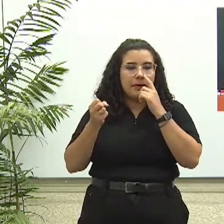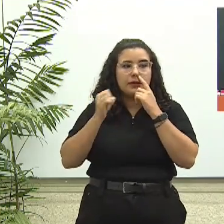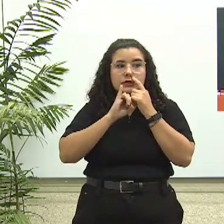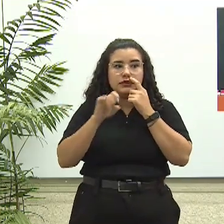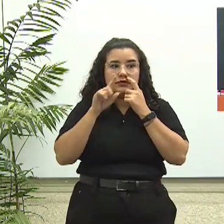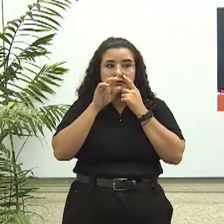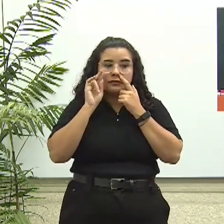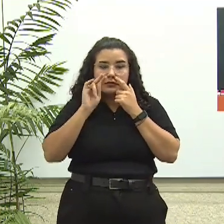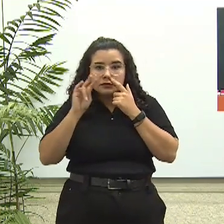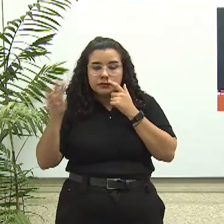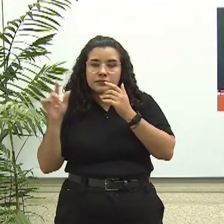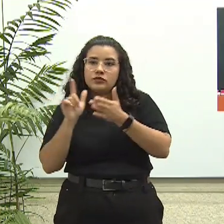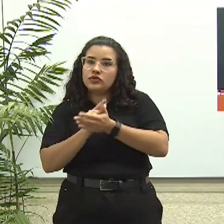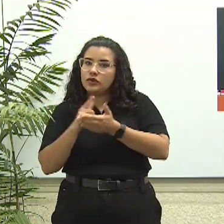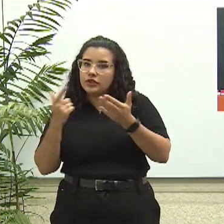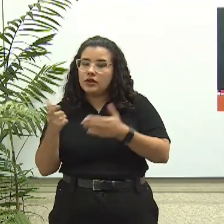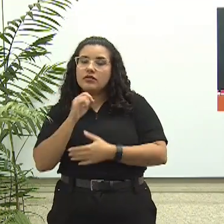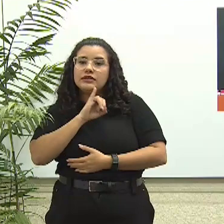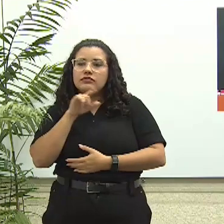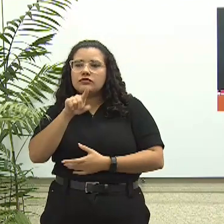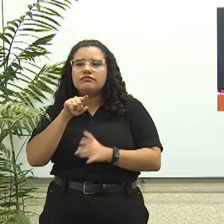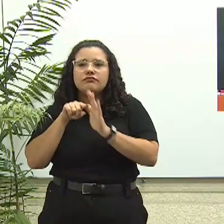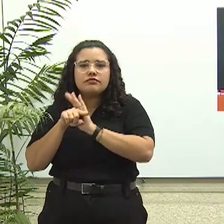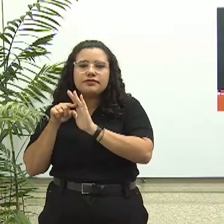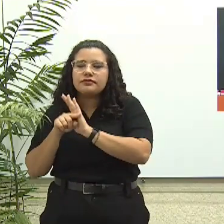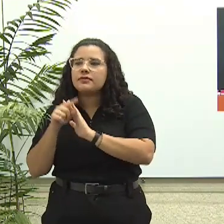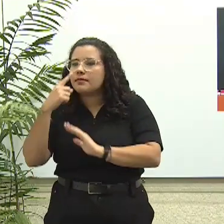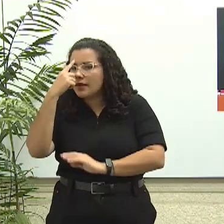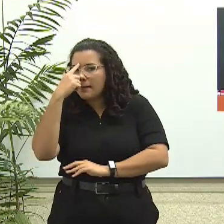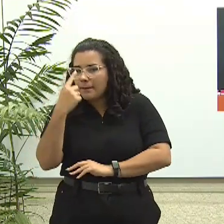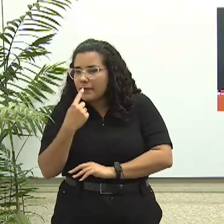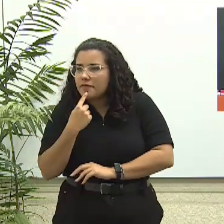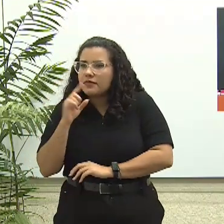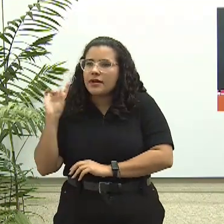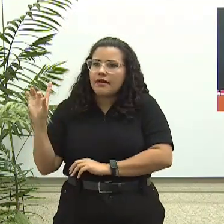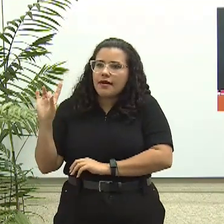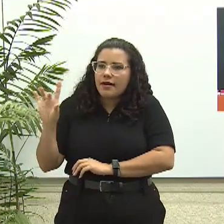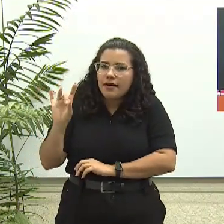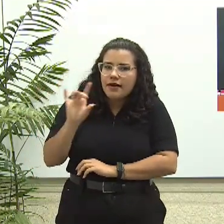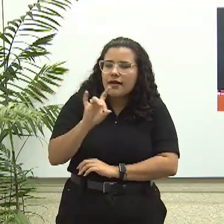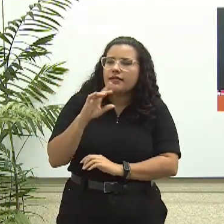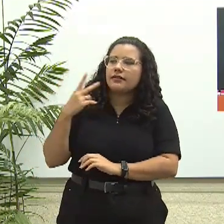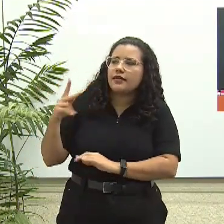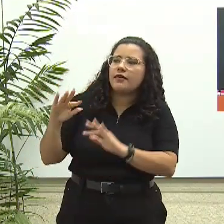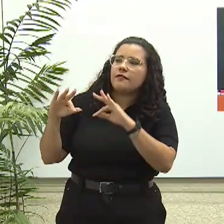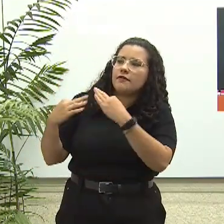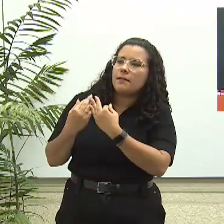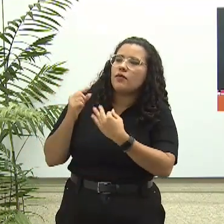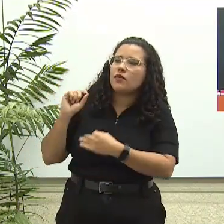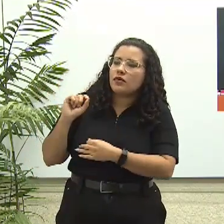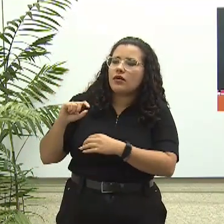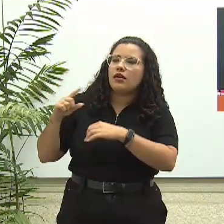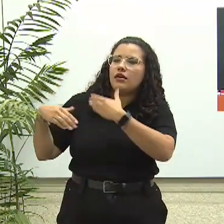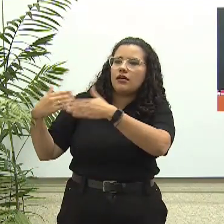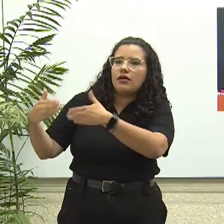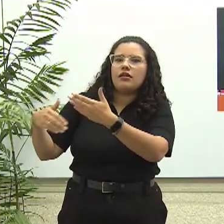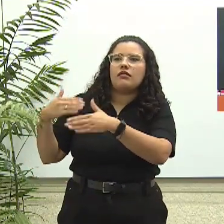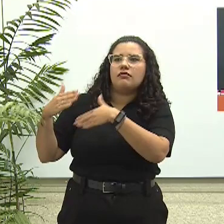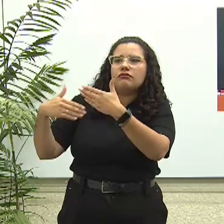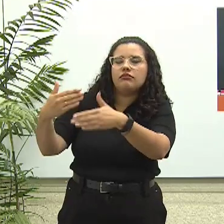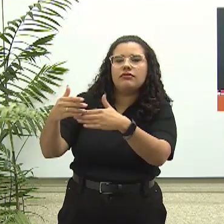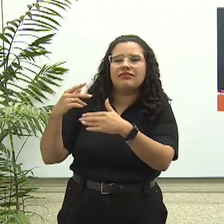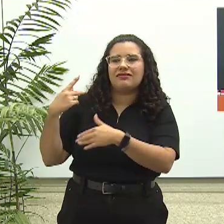jornalismo um estalquear né quem é o perfil do bezos e a história da família família musk a família do Bill